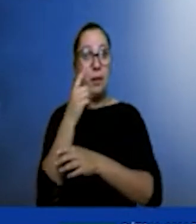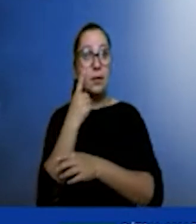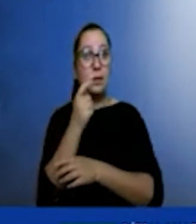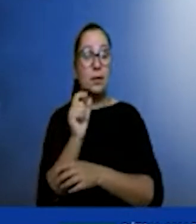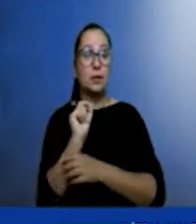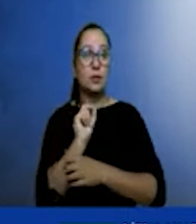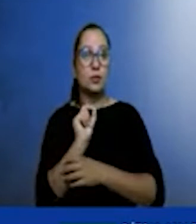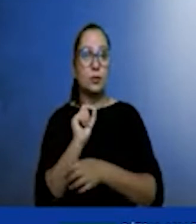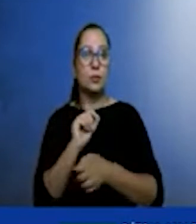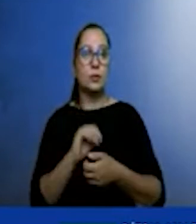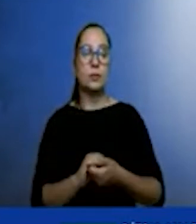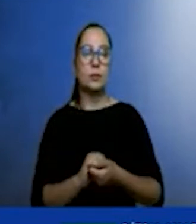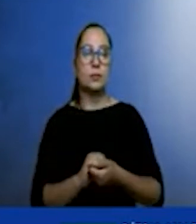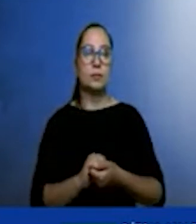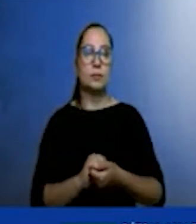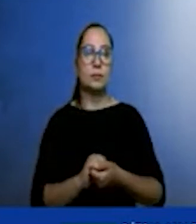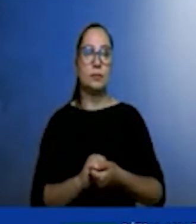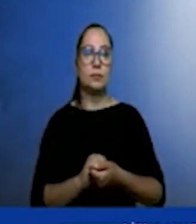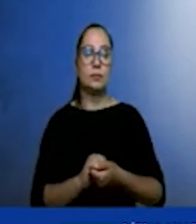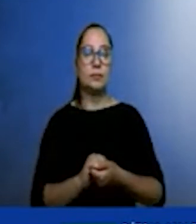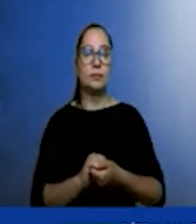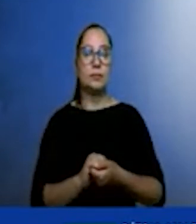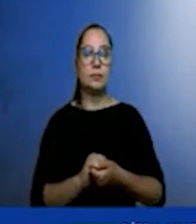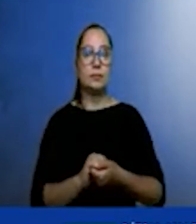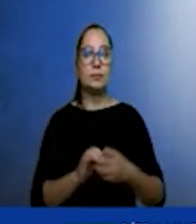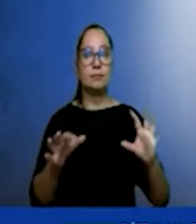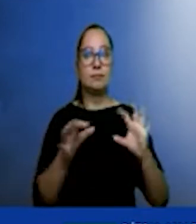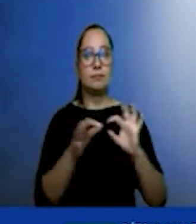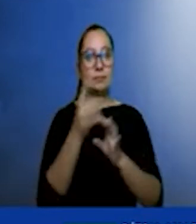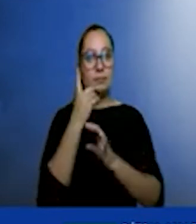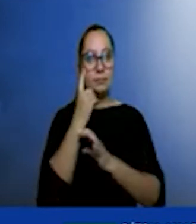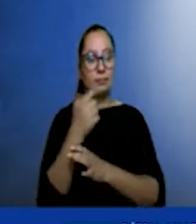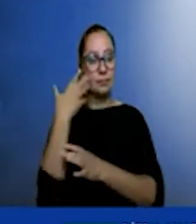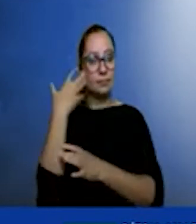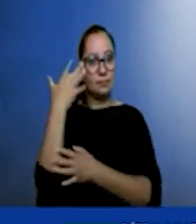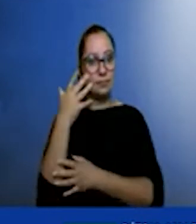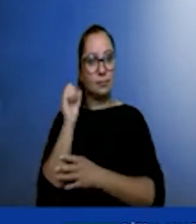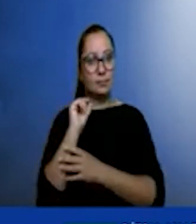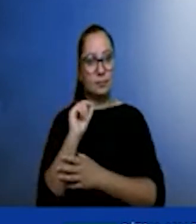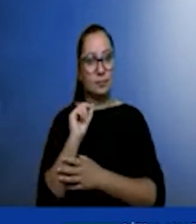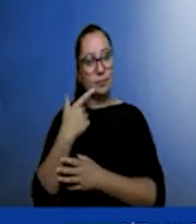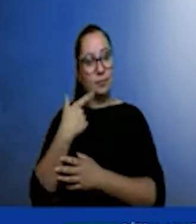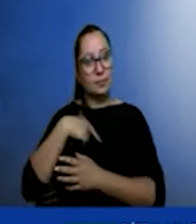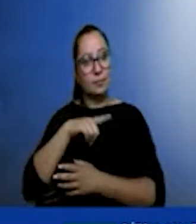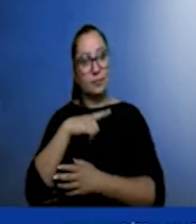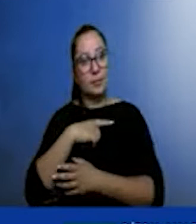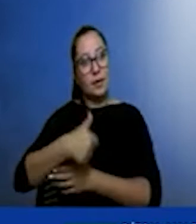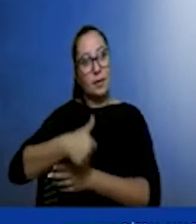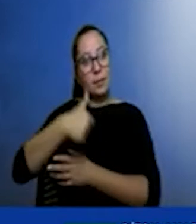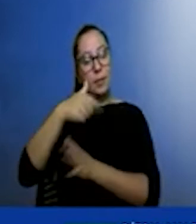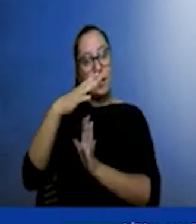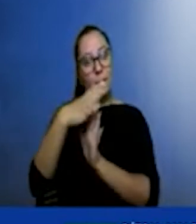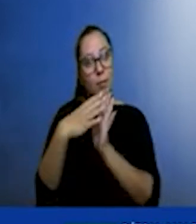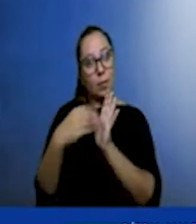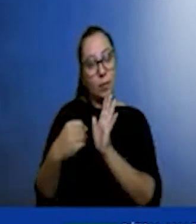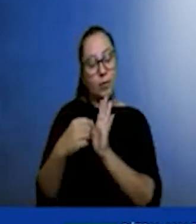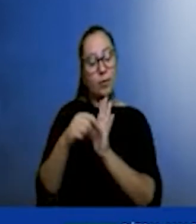venha mais aqui do interesse desse painel, nós vamos ter a primeira planta para a produção